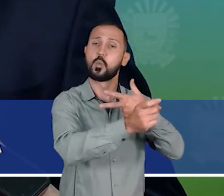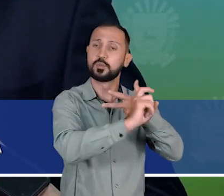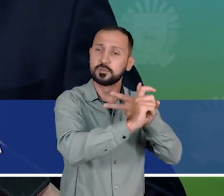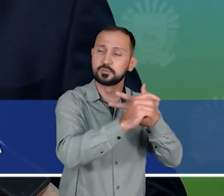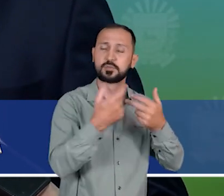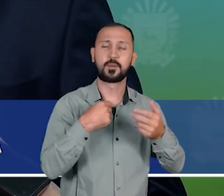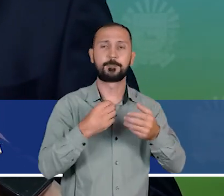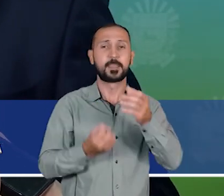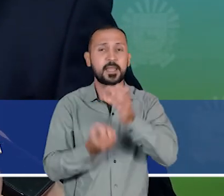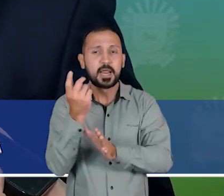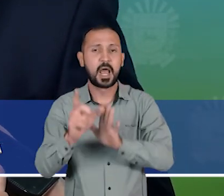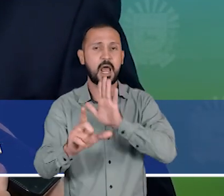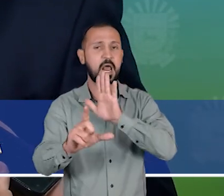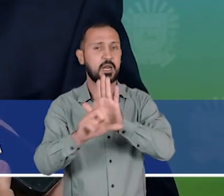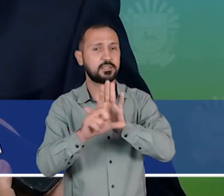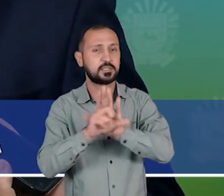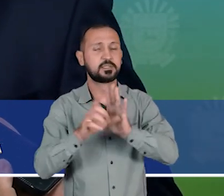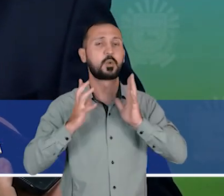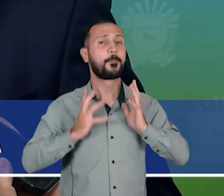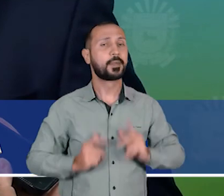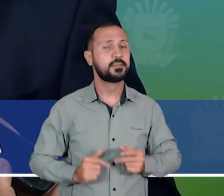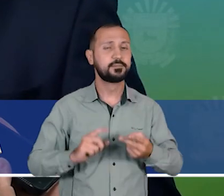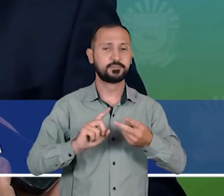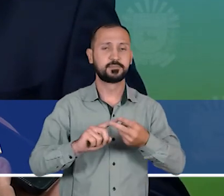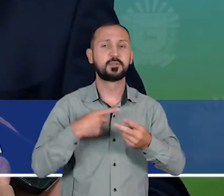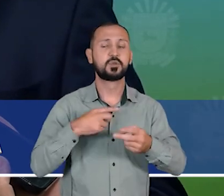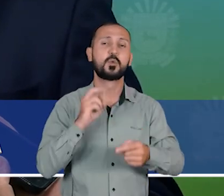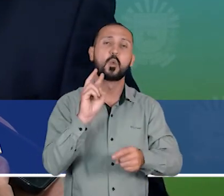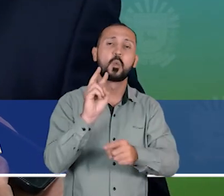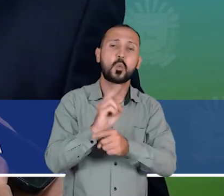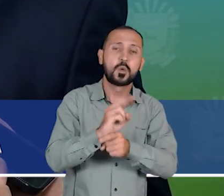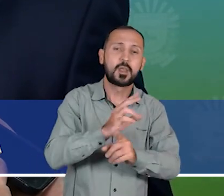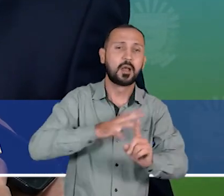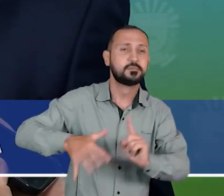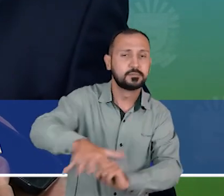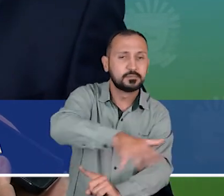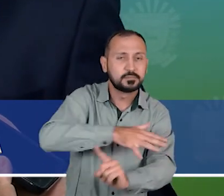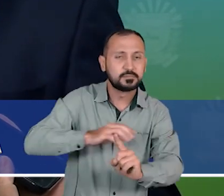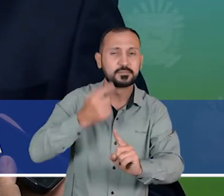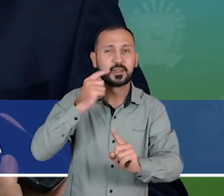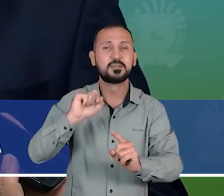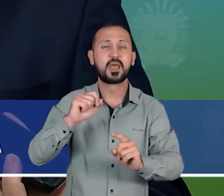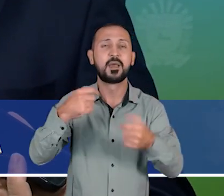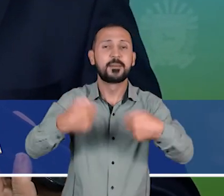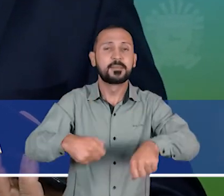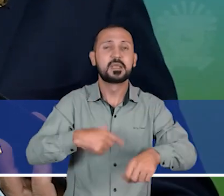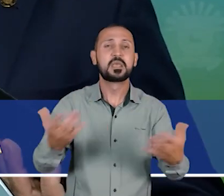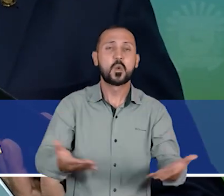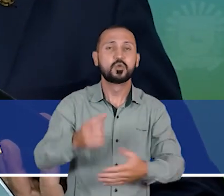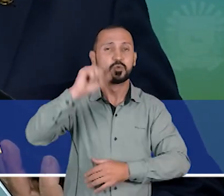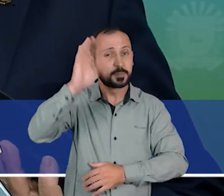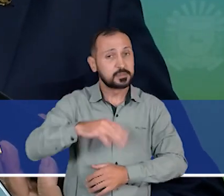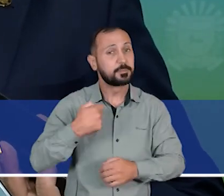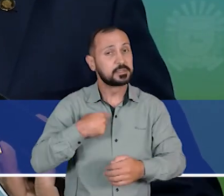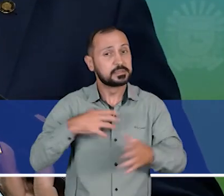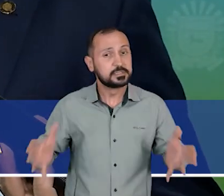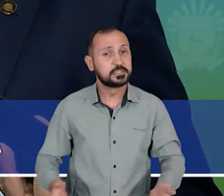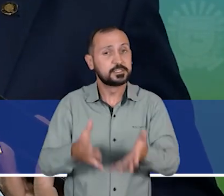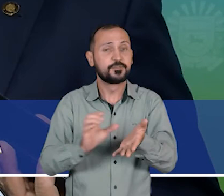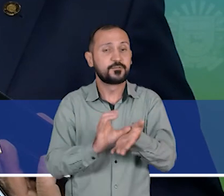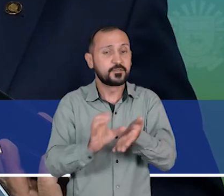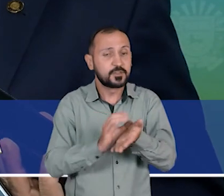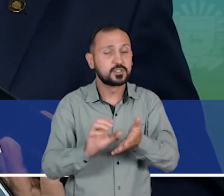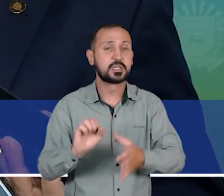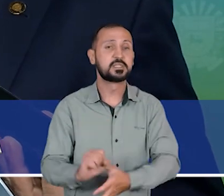Executivo, legislação sobre sanidade, sobre biosseguridade, que é uma das demandas que o Brasil mais tem